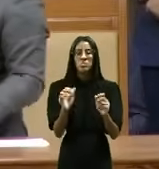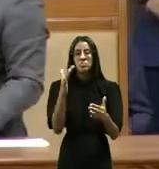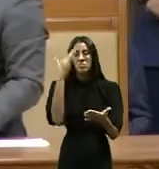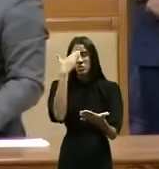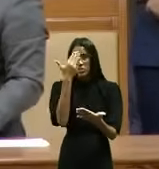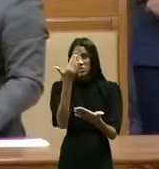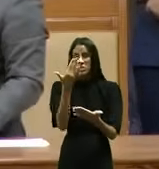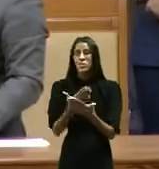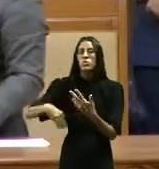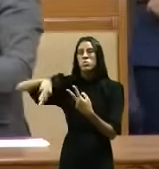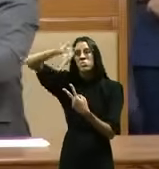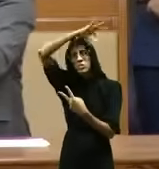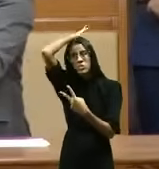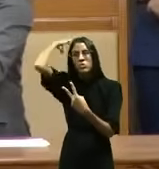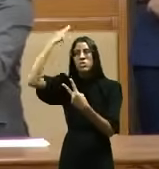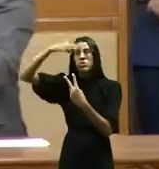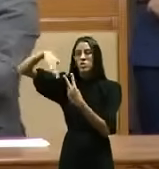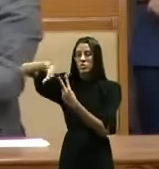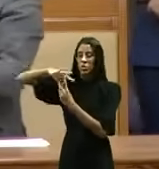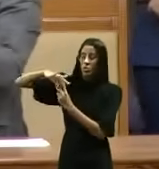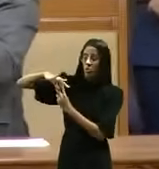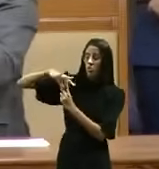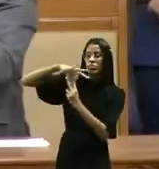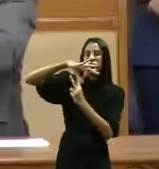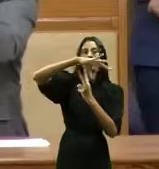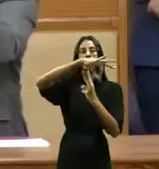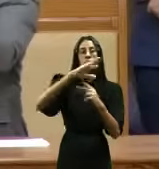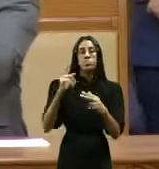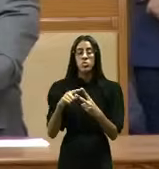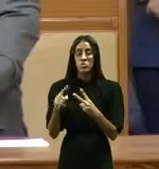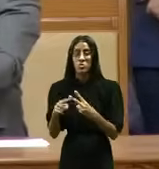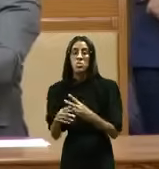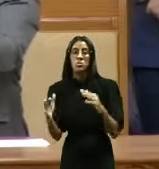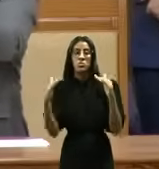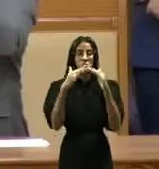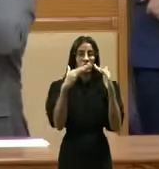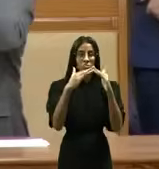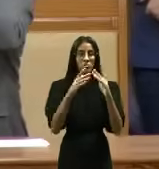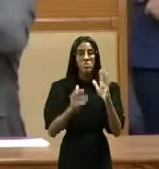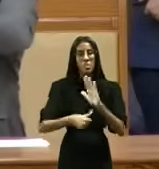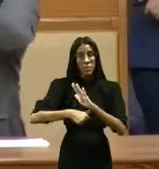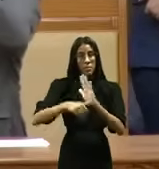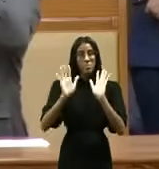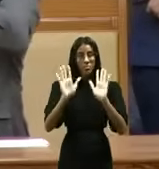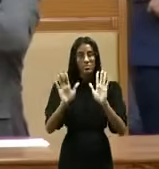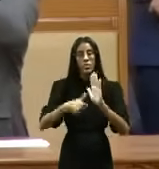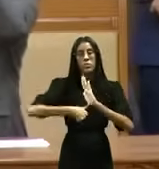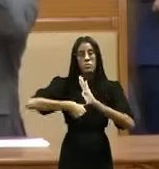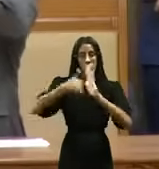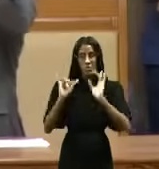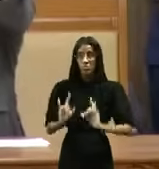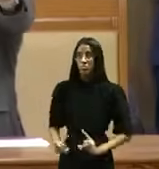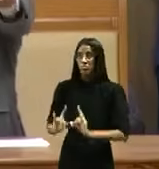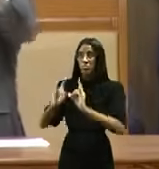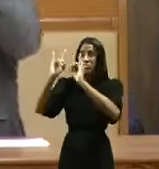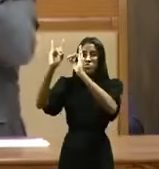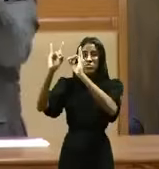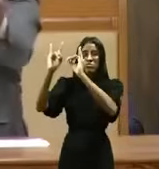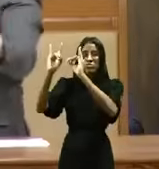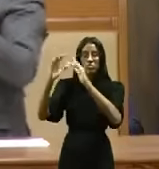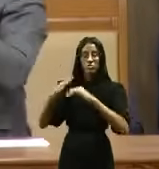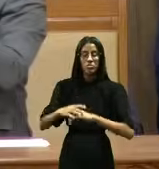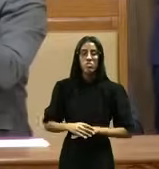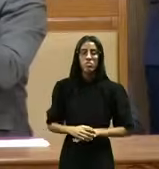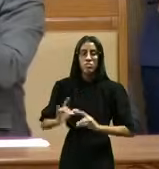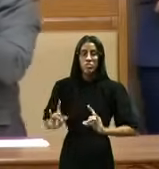Espírito Santo e eles foram morar em uma casa foram para um hotel que uma pessoa que falava inglês ajudou levou ele para um hotel